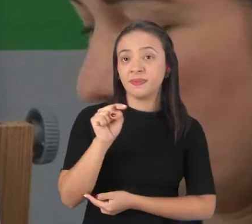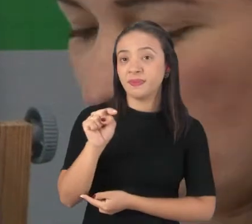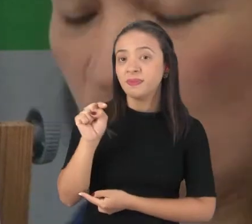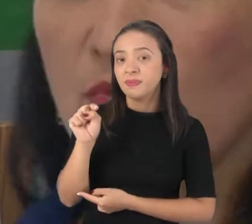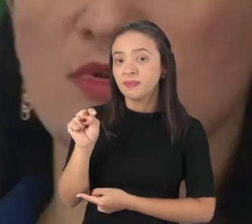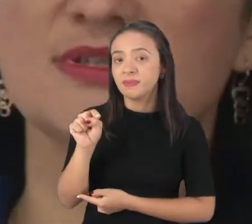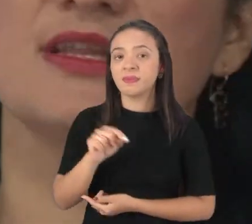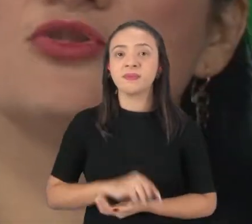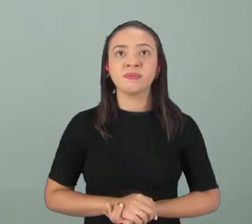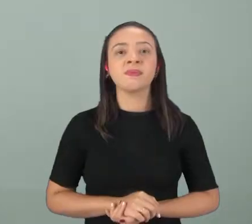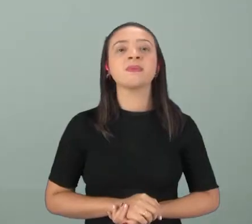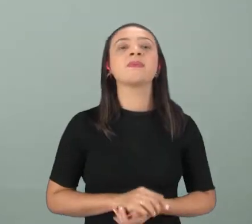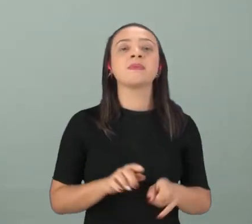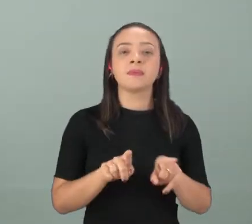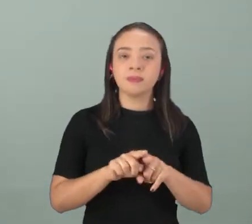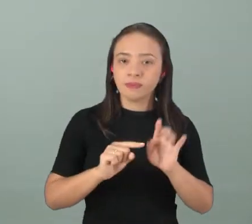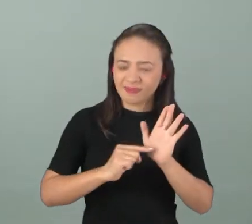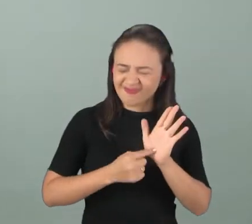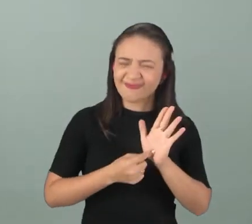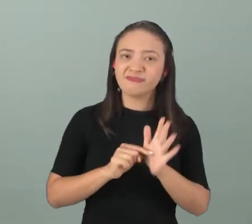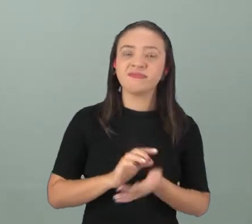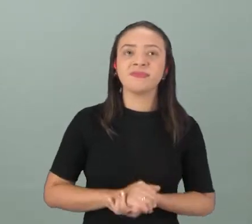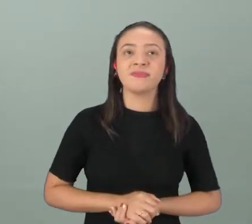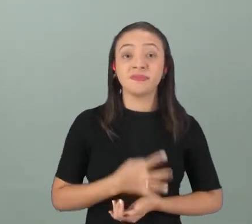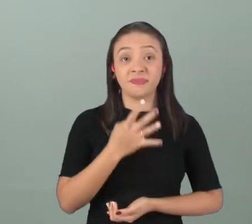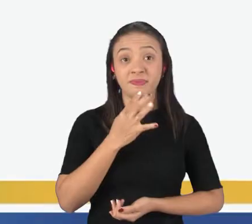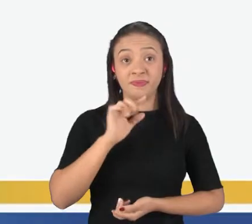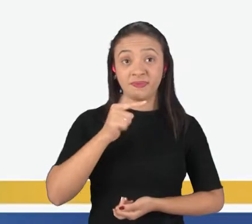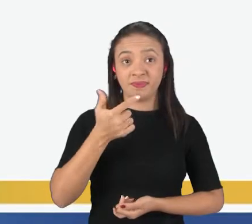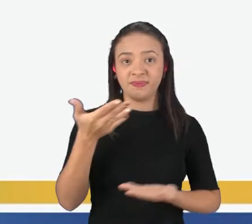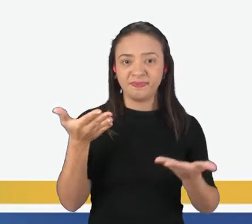Reticências. Outro sinal de pontuação. Vamos conhecer o próximo.